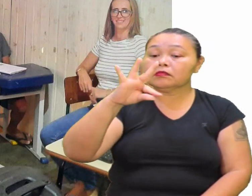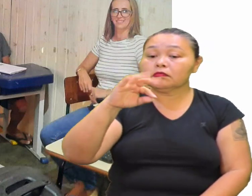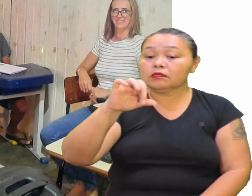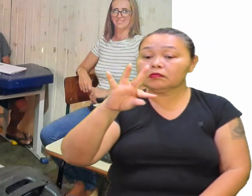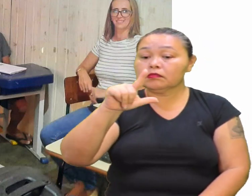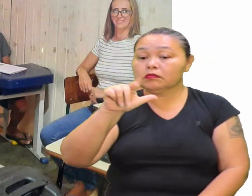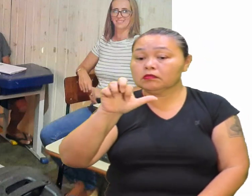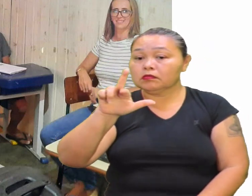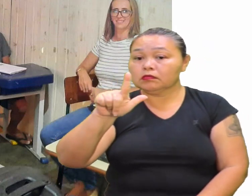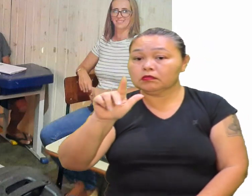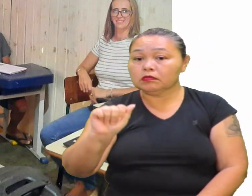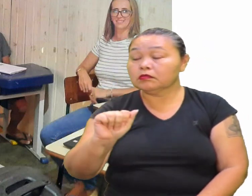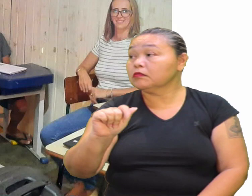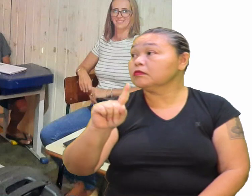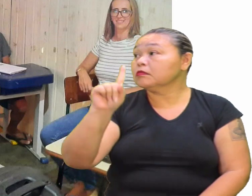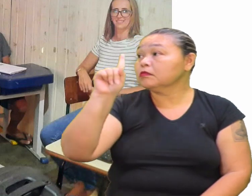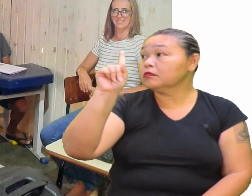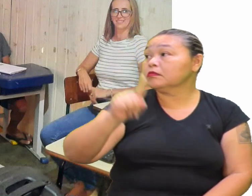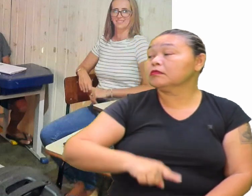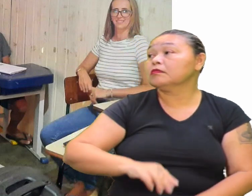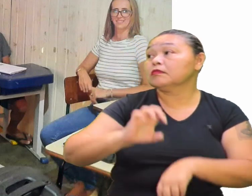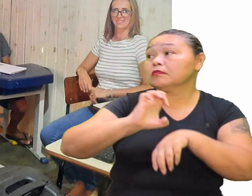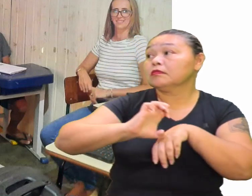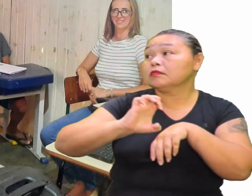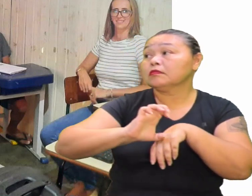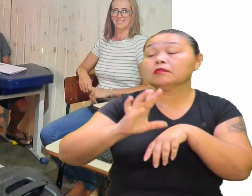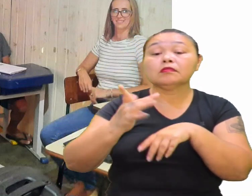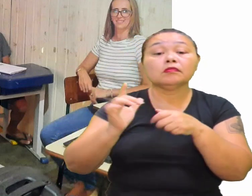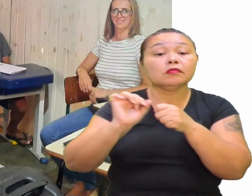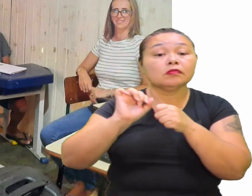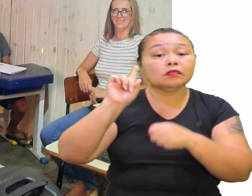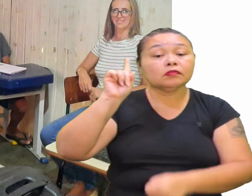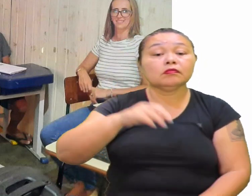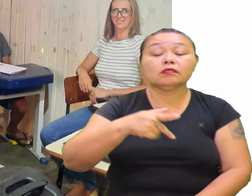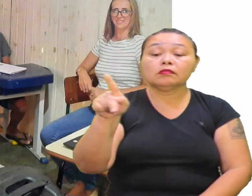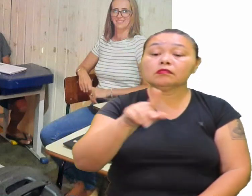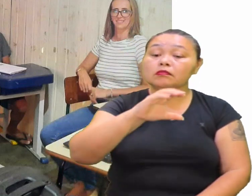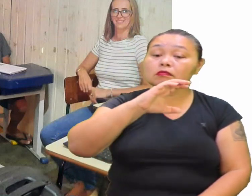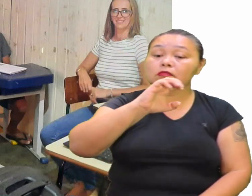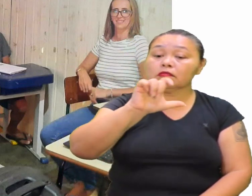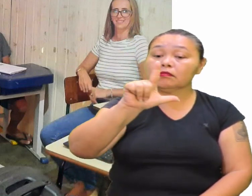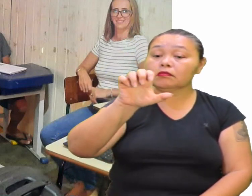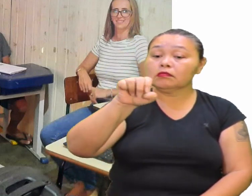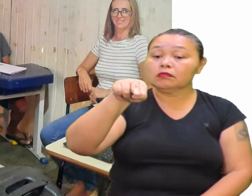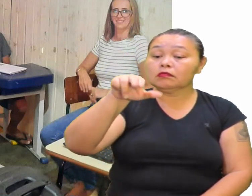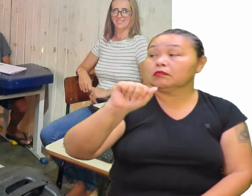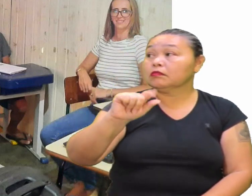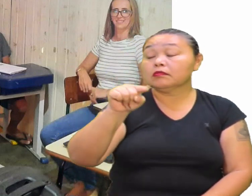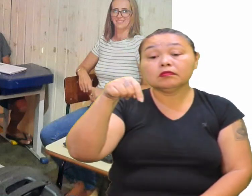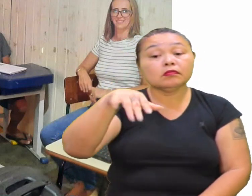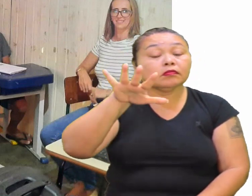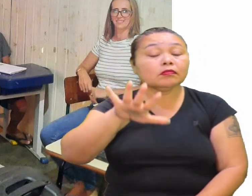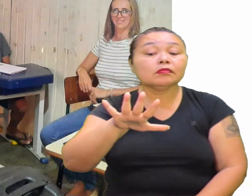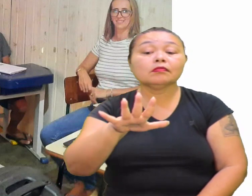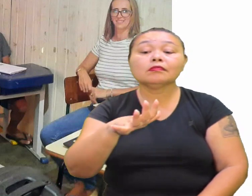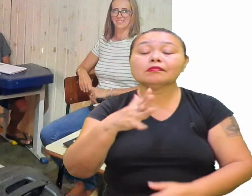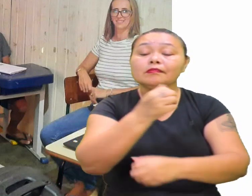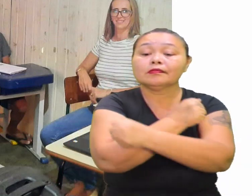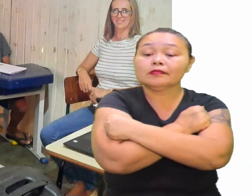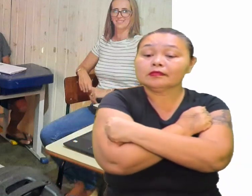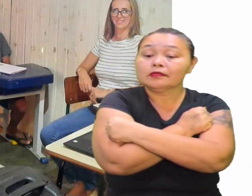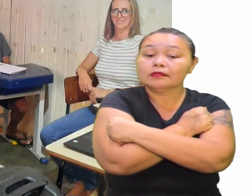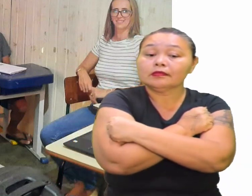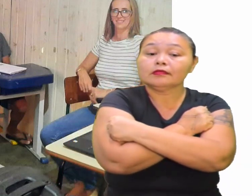da professora Celina. Né? É da professora Celina. Gente, e eu queria deixar aqui um abraço